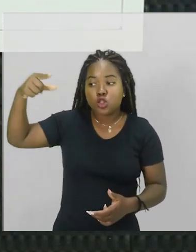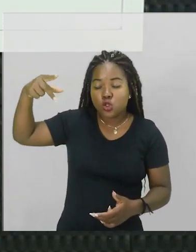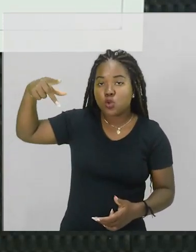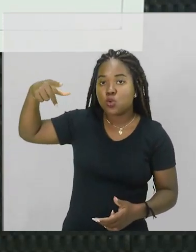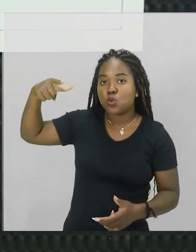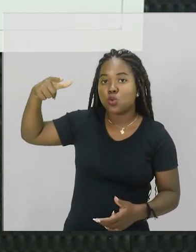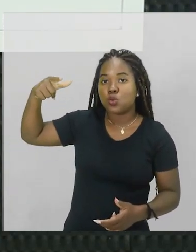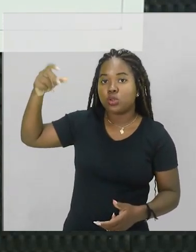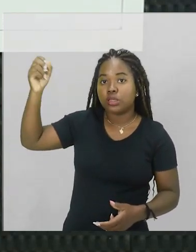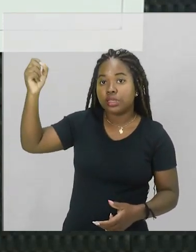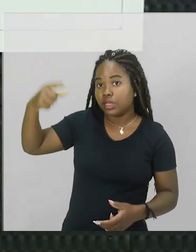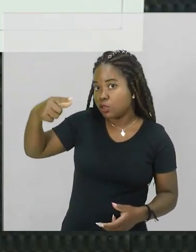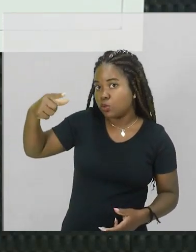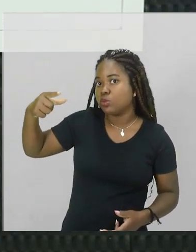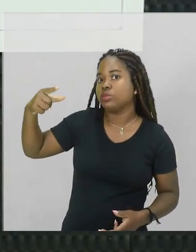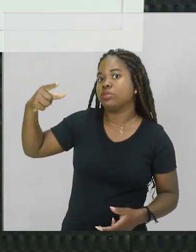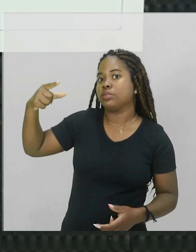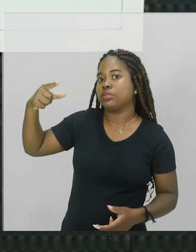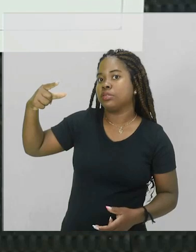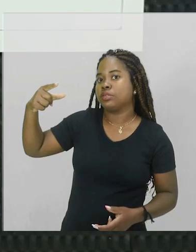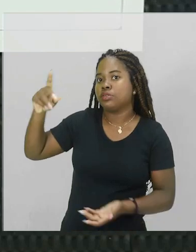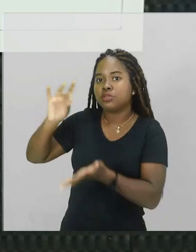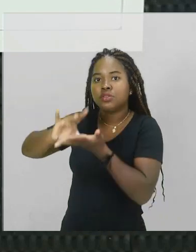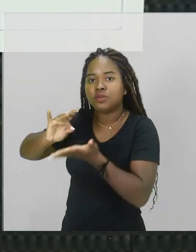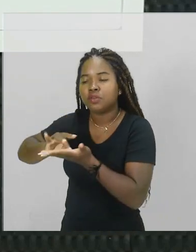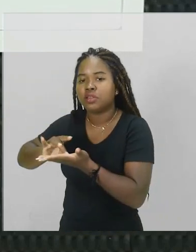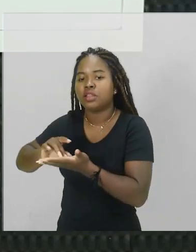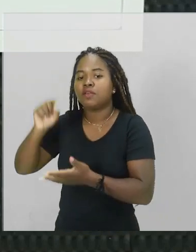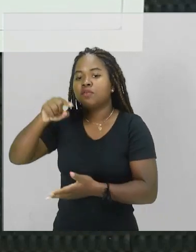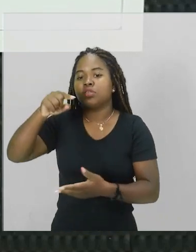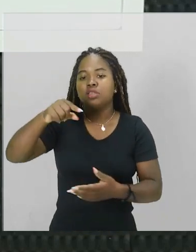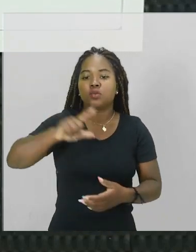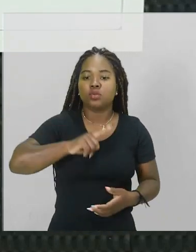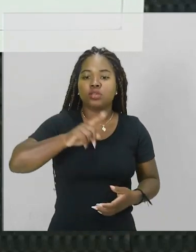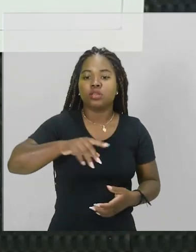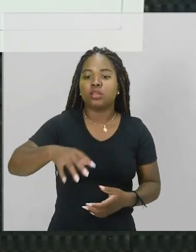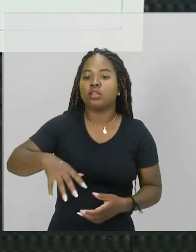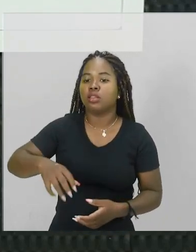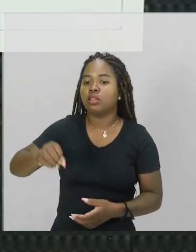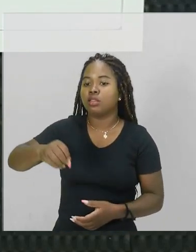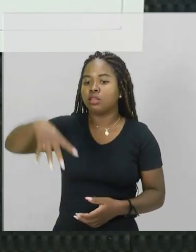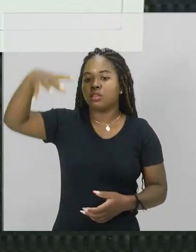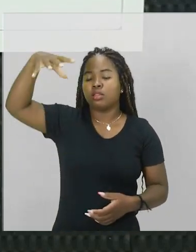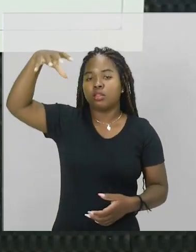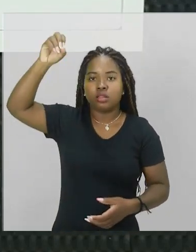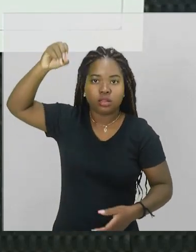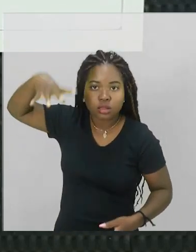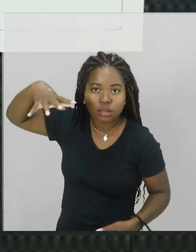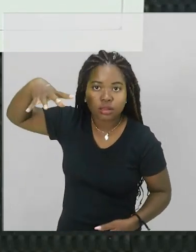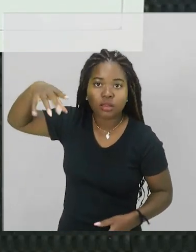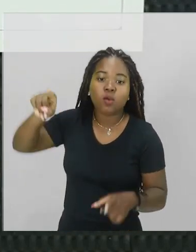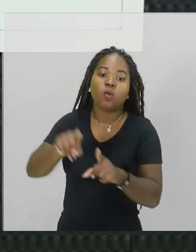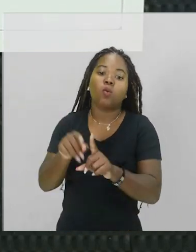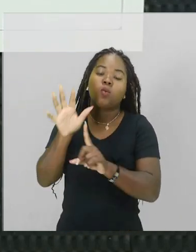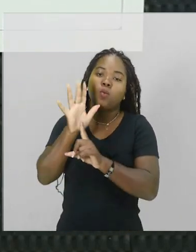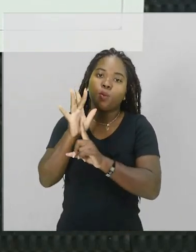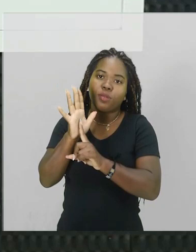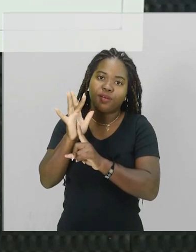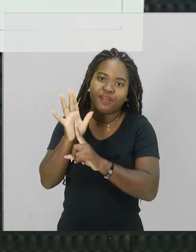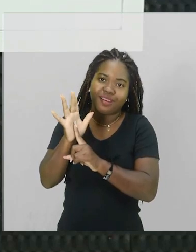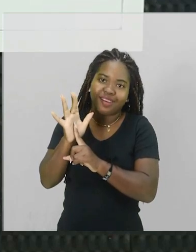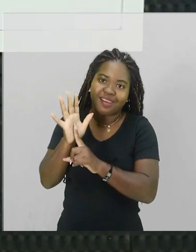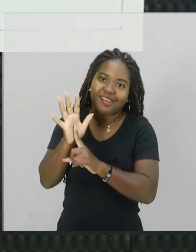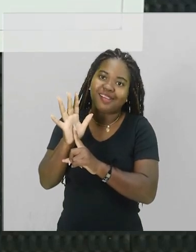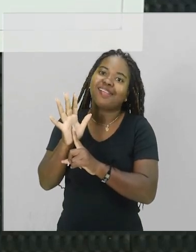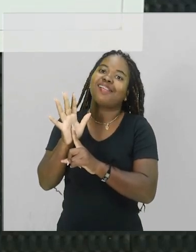você, né, liga a lâmpada, né? Quando você acende a lâmpada, você acende uma vela, por exemplo, tá ok?